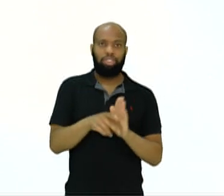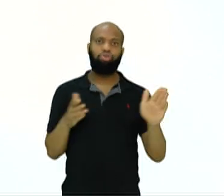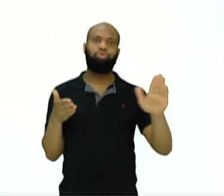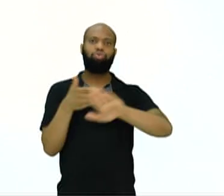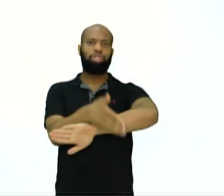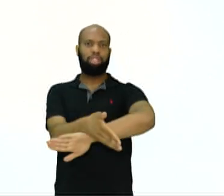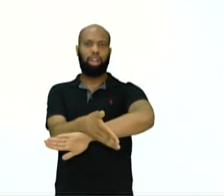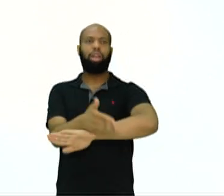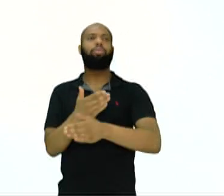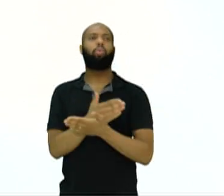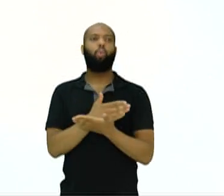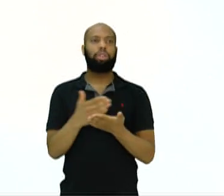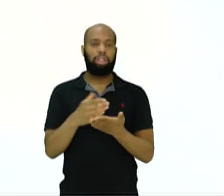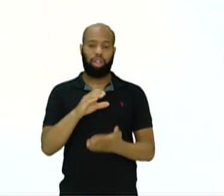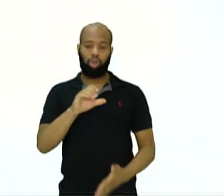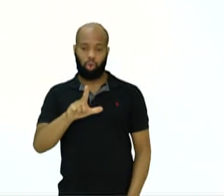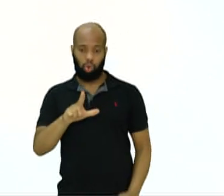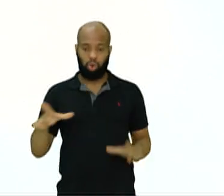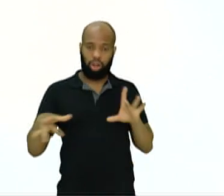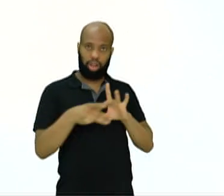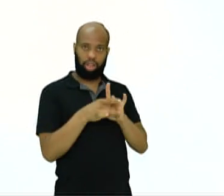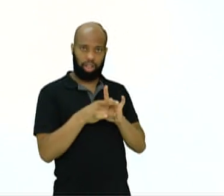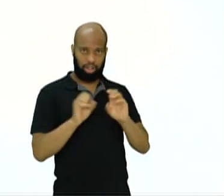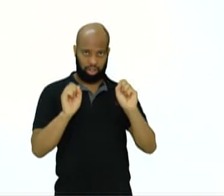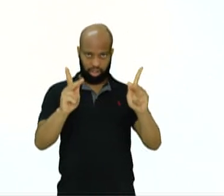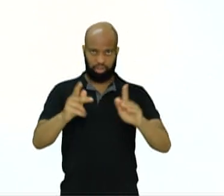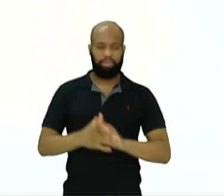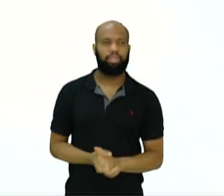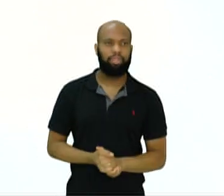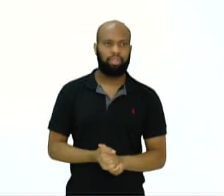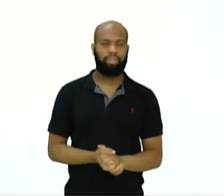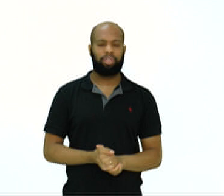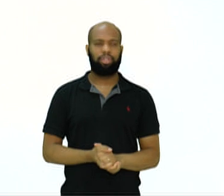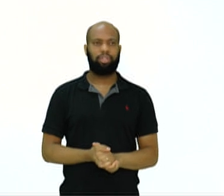entrada para este cloro, correto?